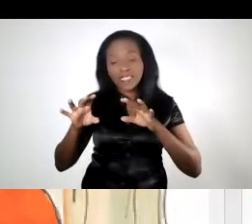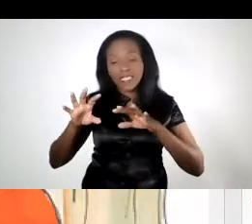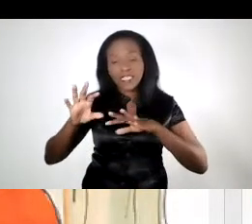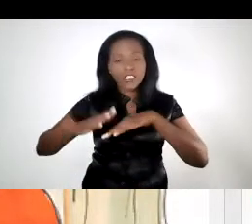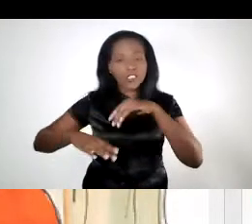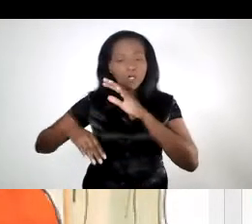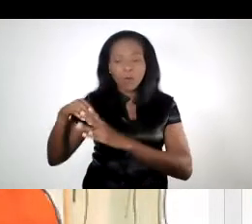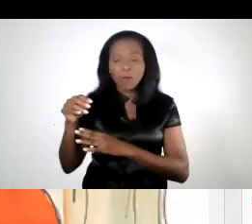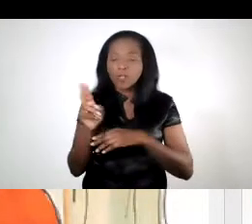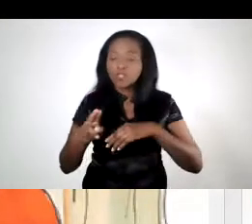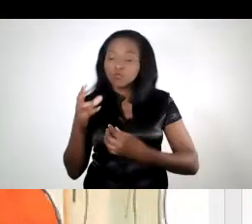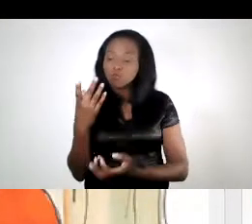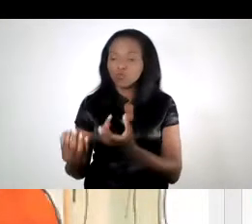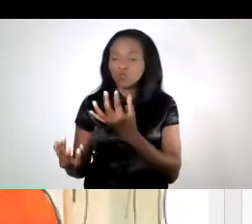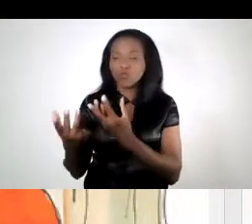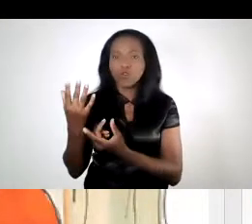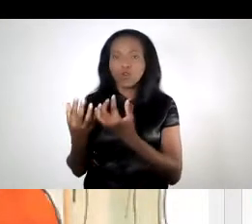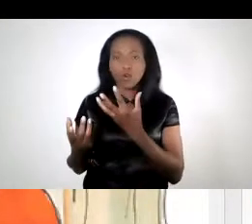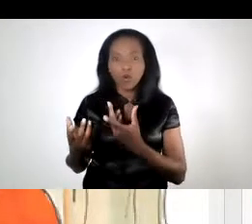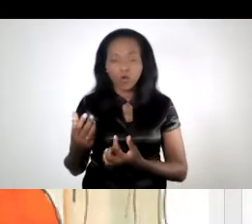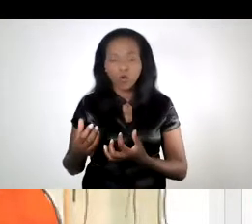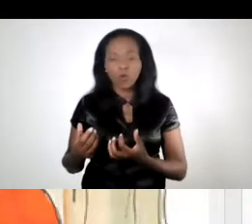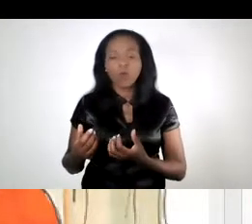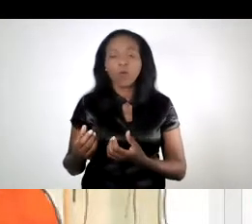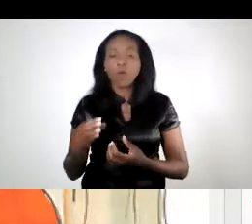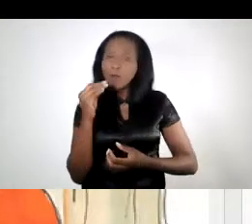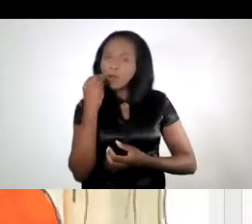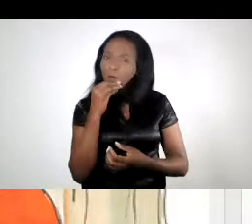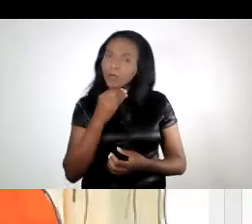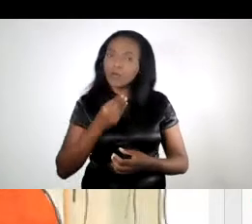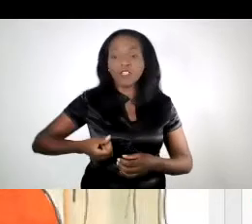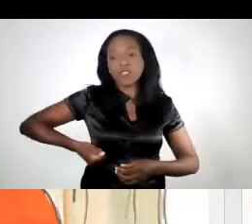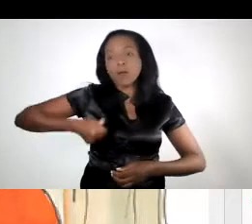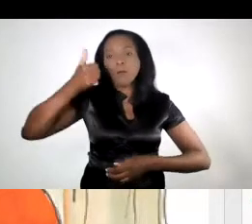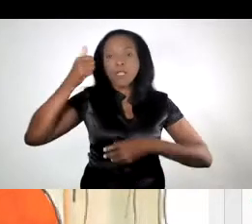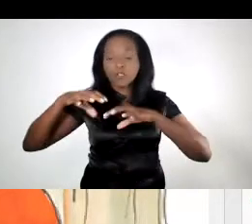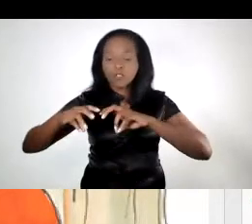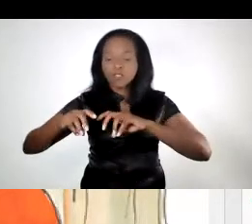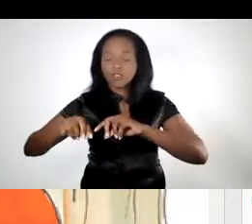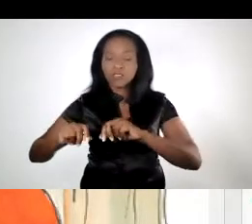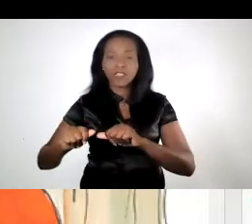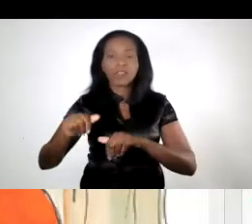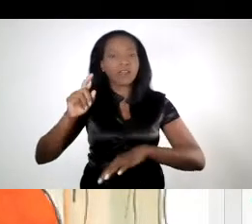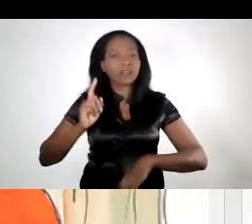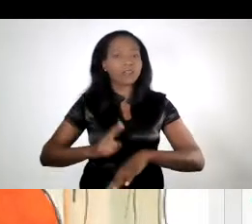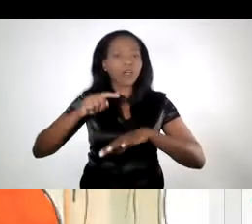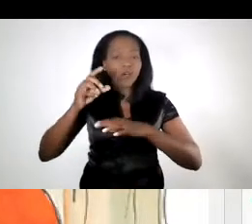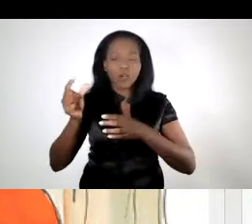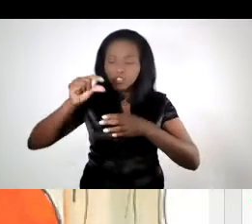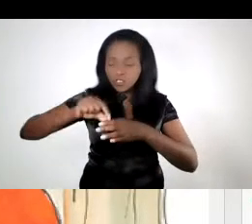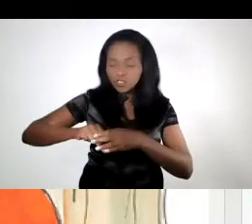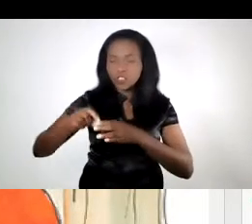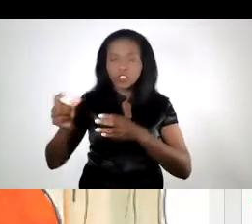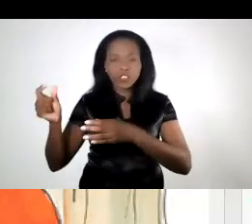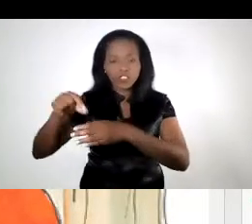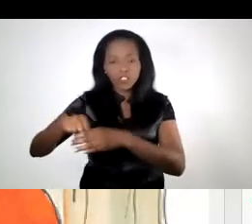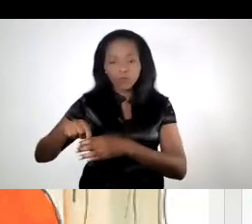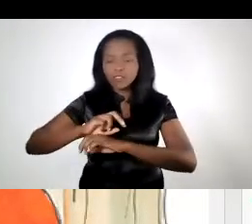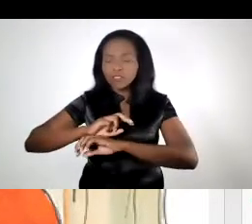o fogo para o melhor aproveitamento do solo na plantação de todos os nossos